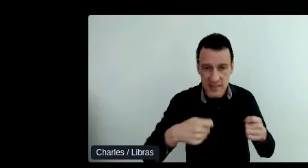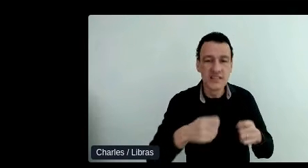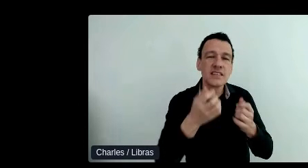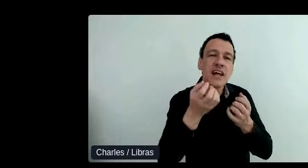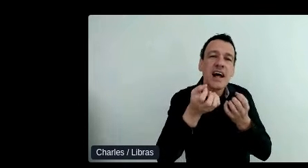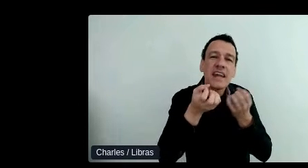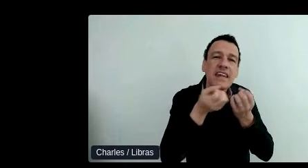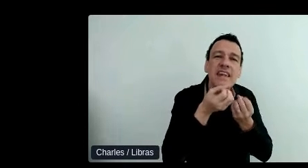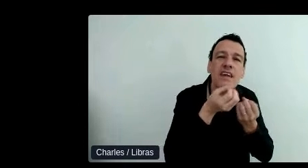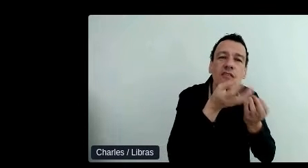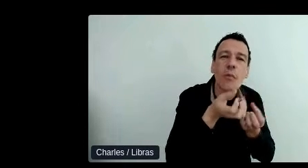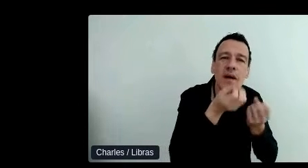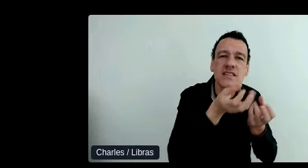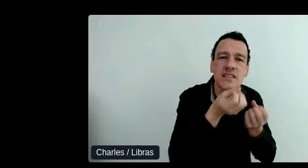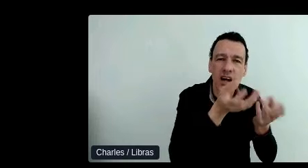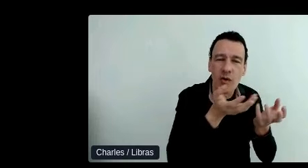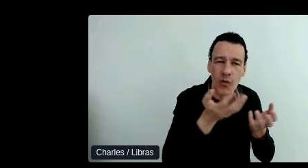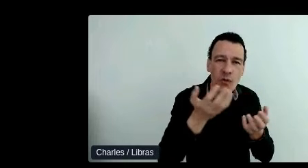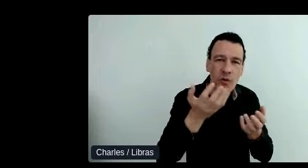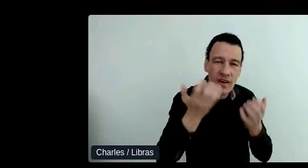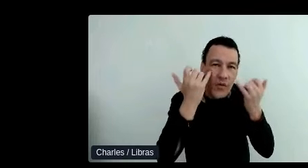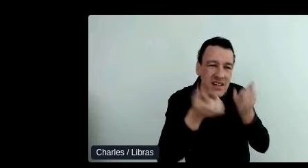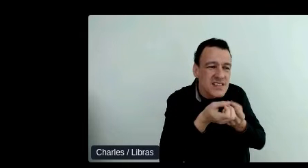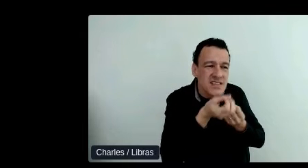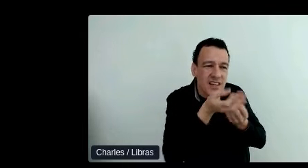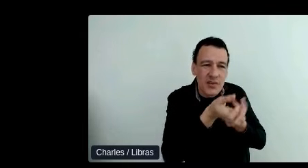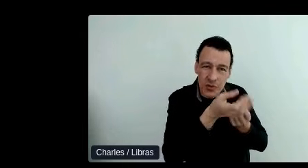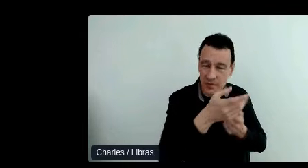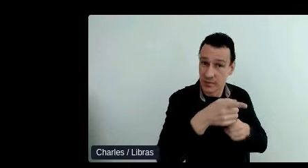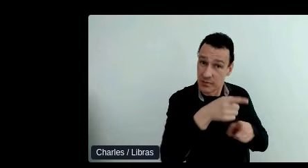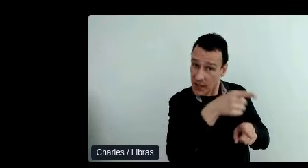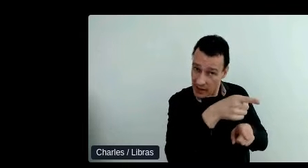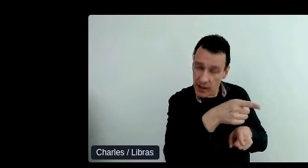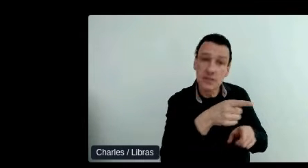gente coloca, a gente treina a máquina.